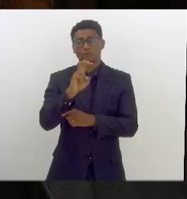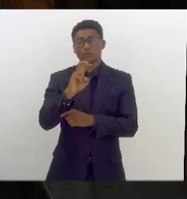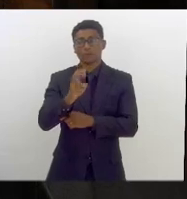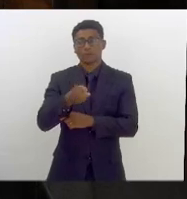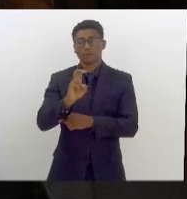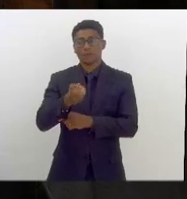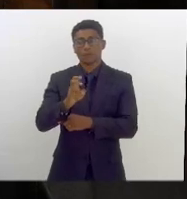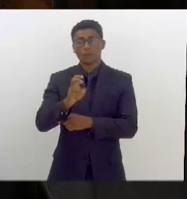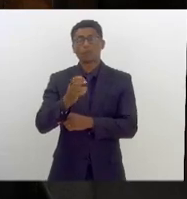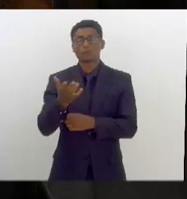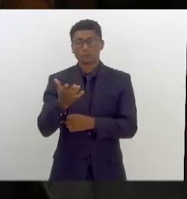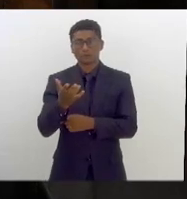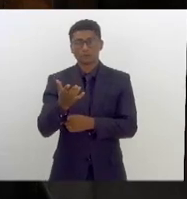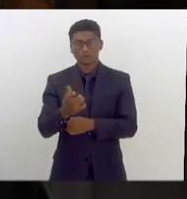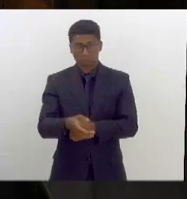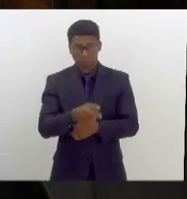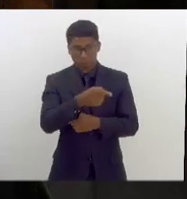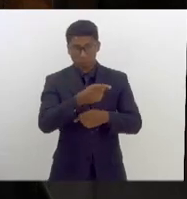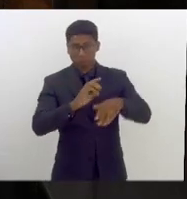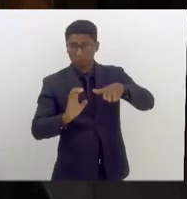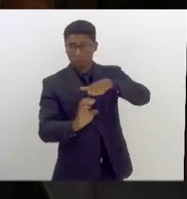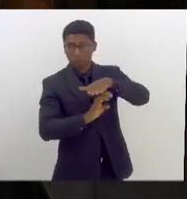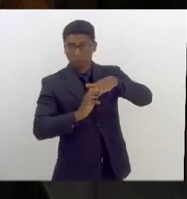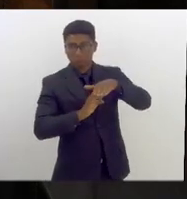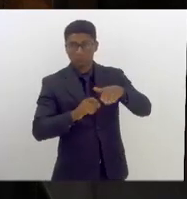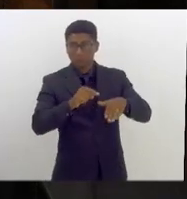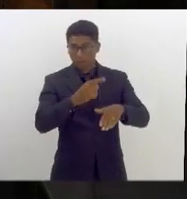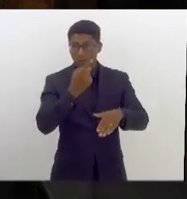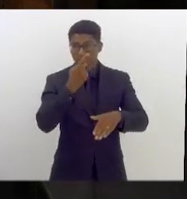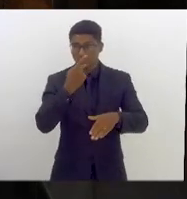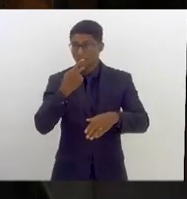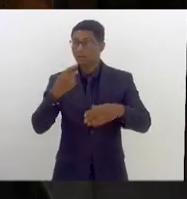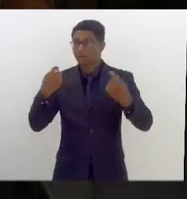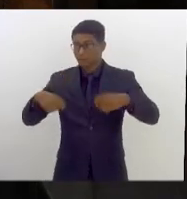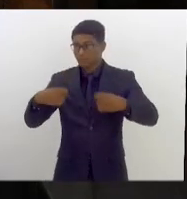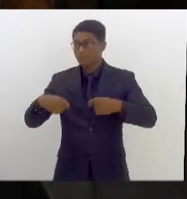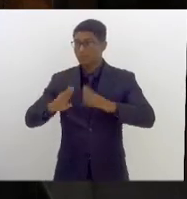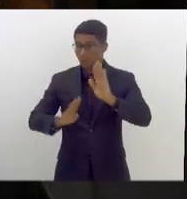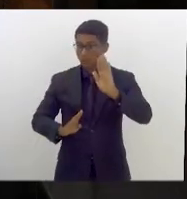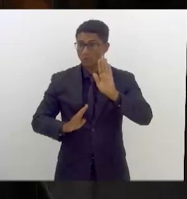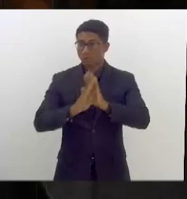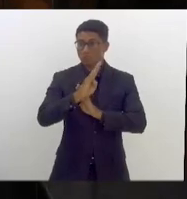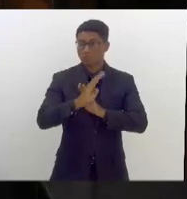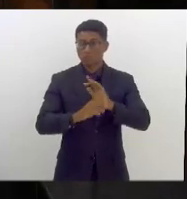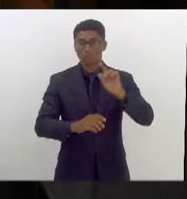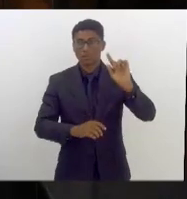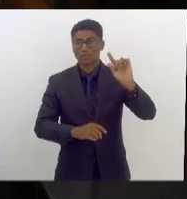supervia demandava o reajustamento da mesma para R$